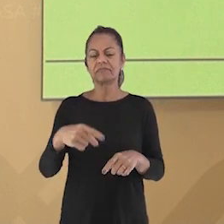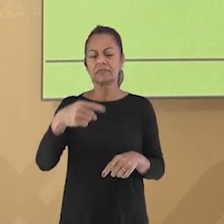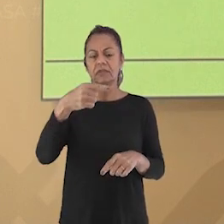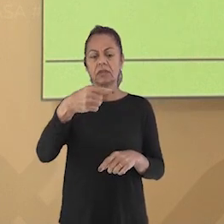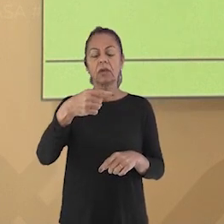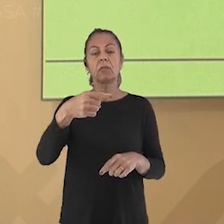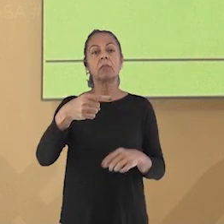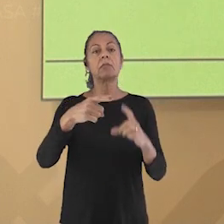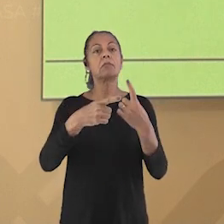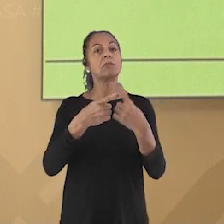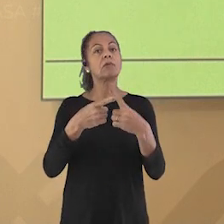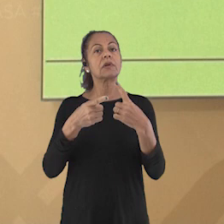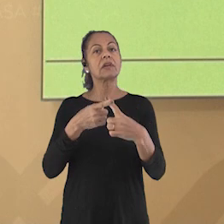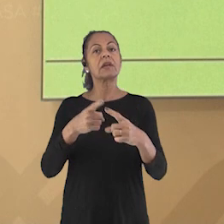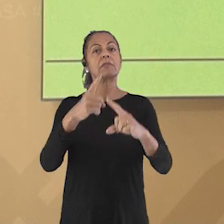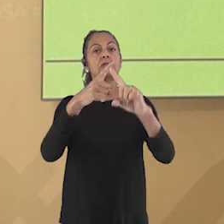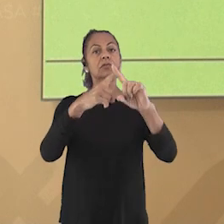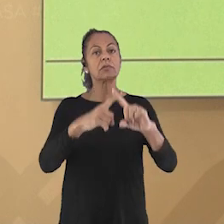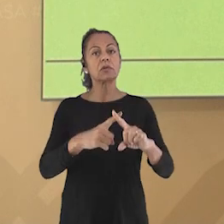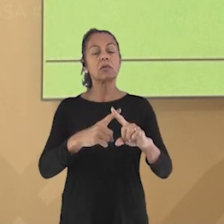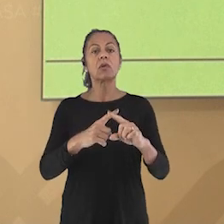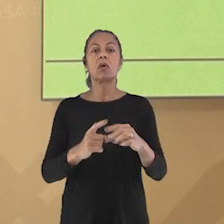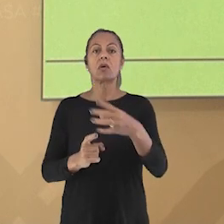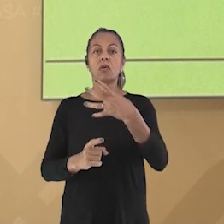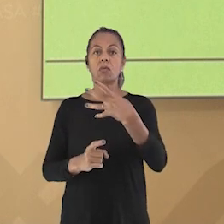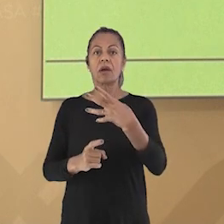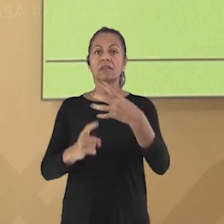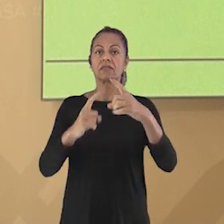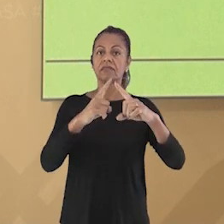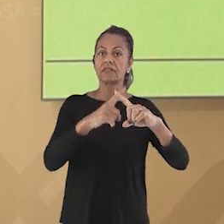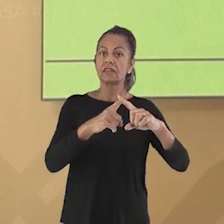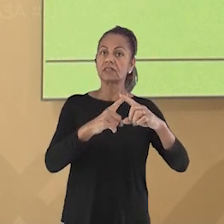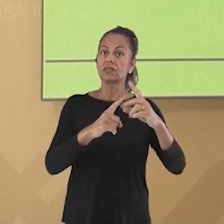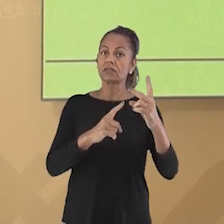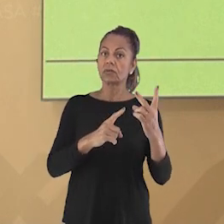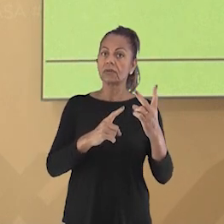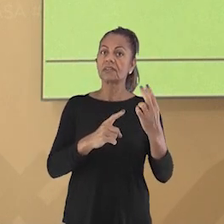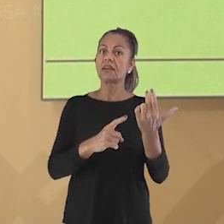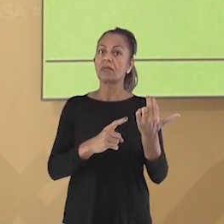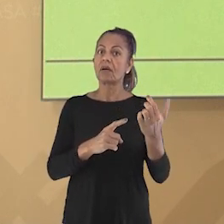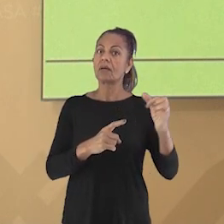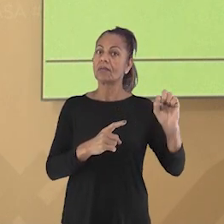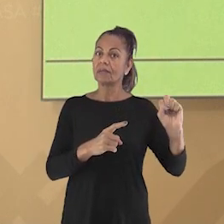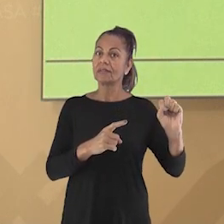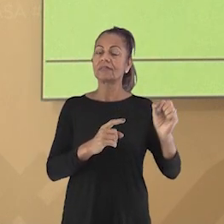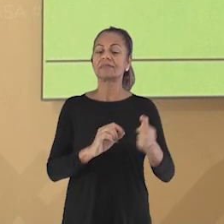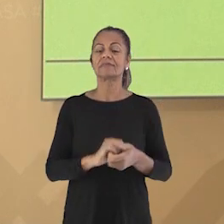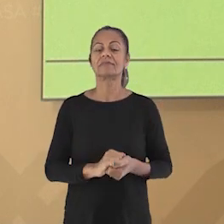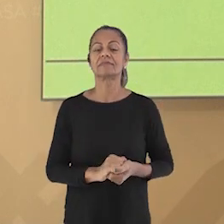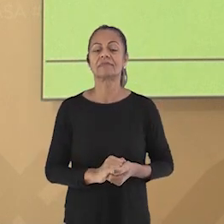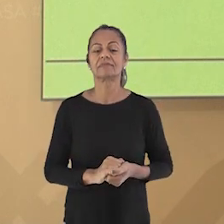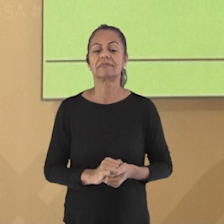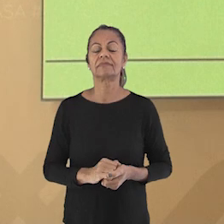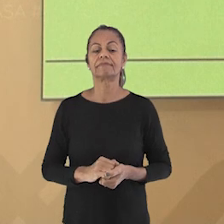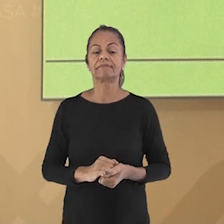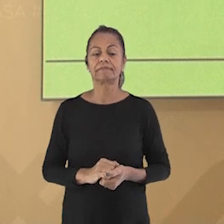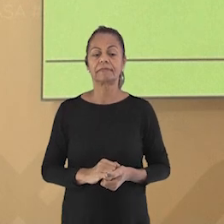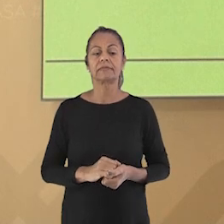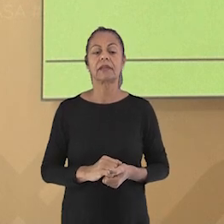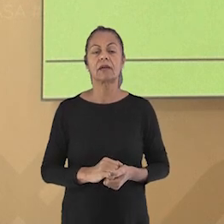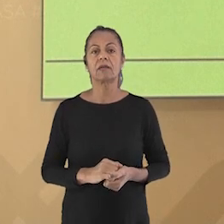nós multiplicamos o 4 por 2. 4 vezes 2 é igual a 8. Uma fração, para